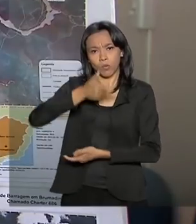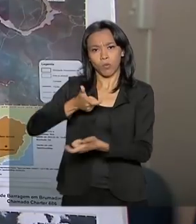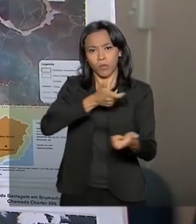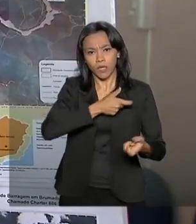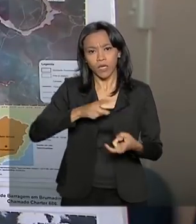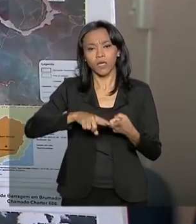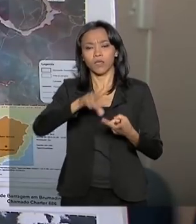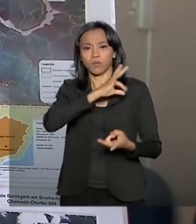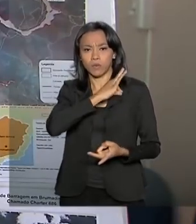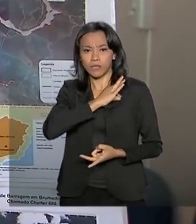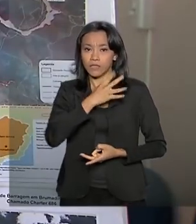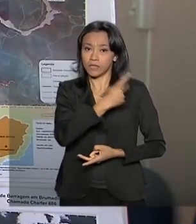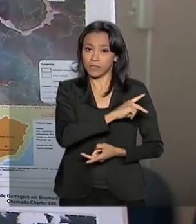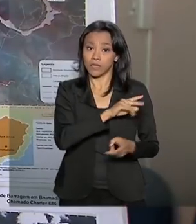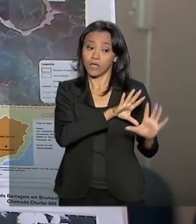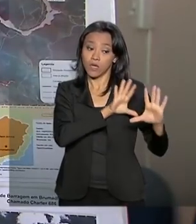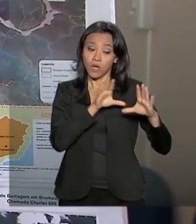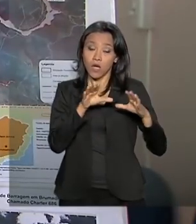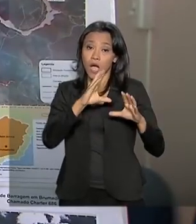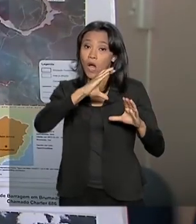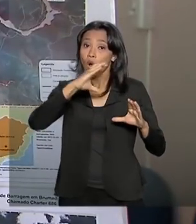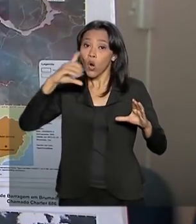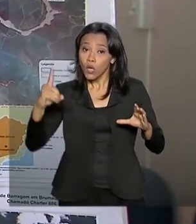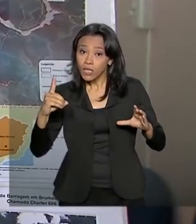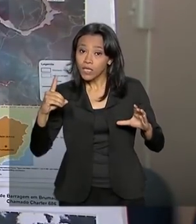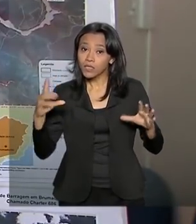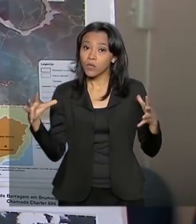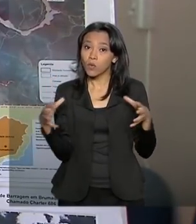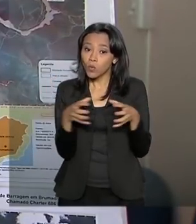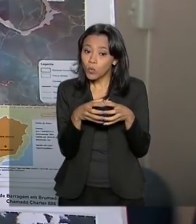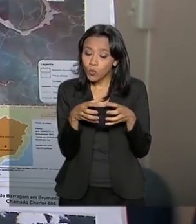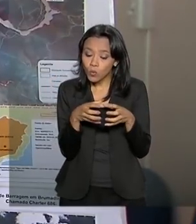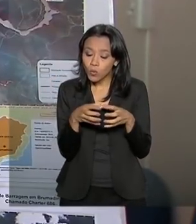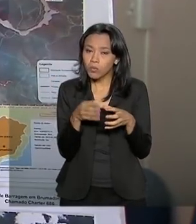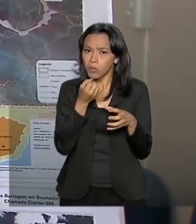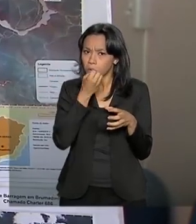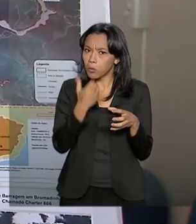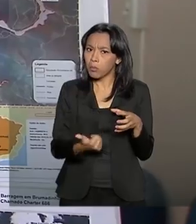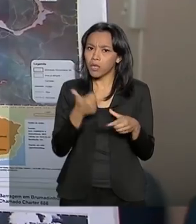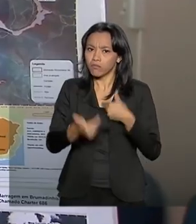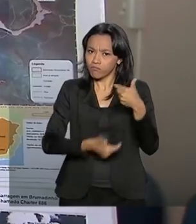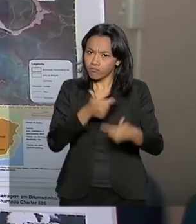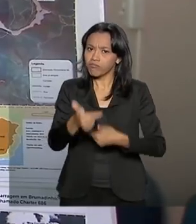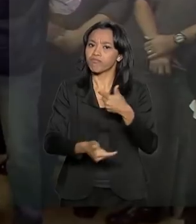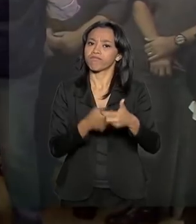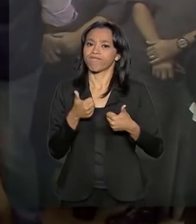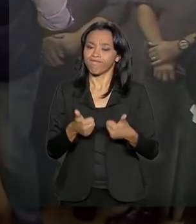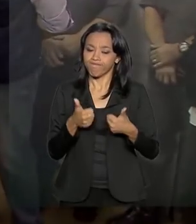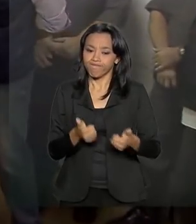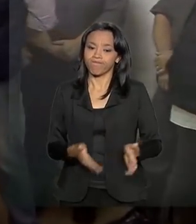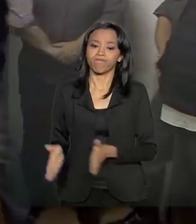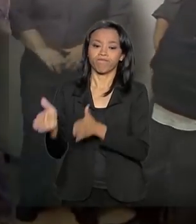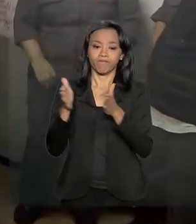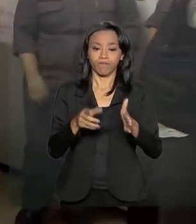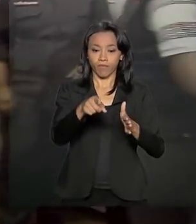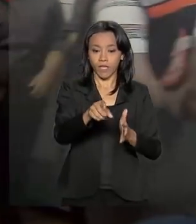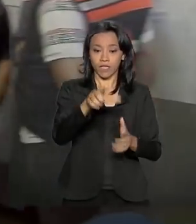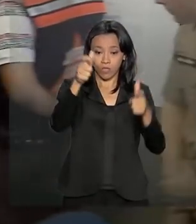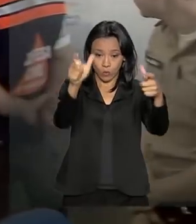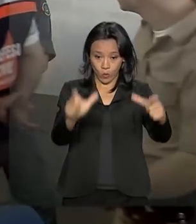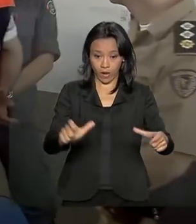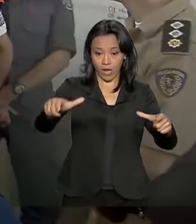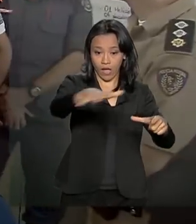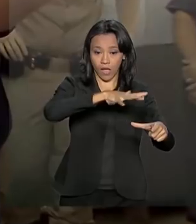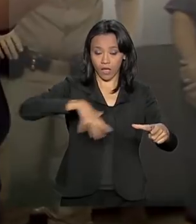pouco que a coordenação entre as agências está muito bem realizado tá sendo muito bem realizado no centro de comando das